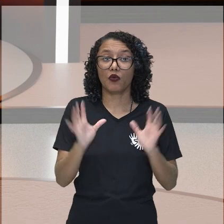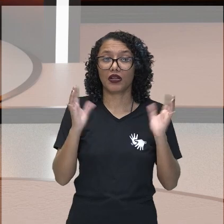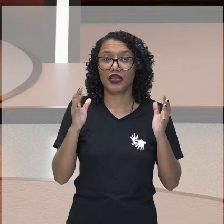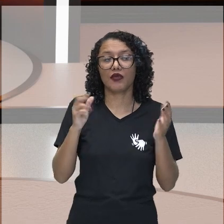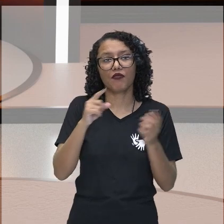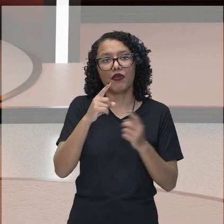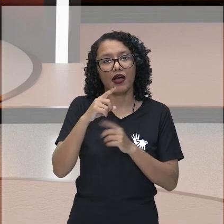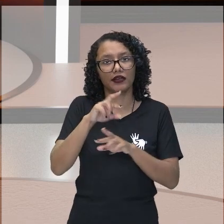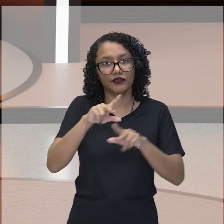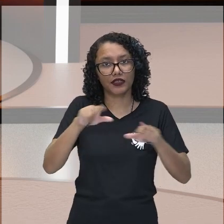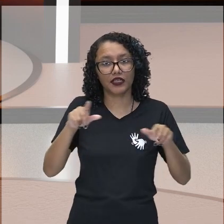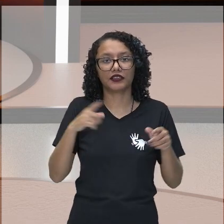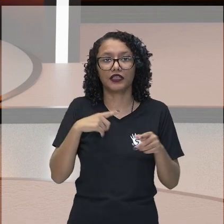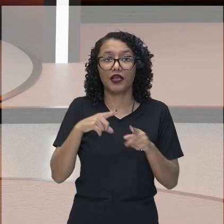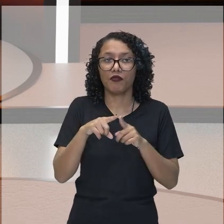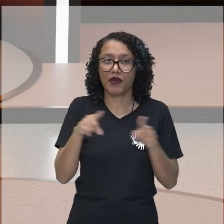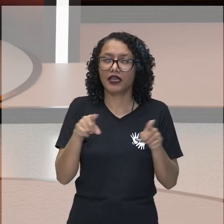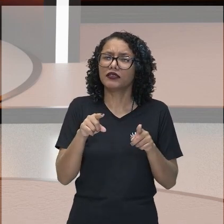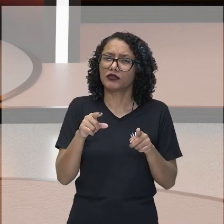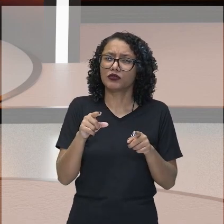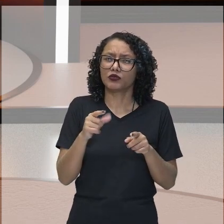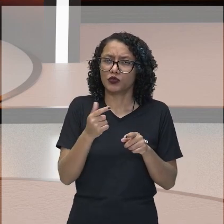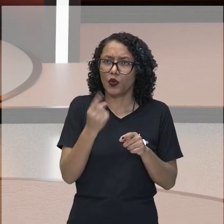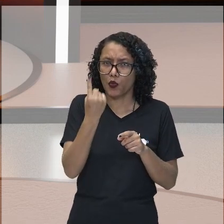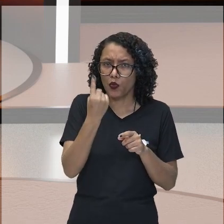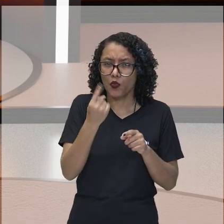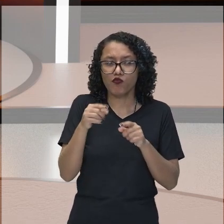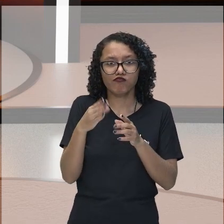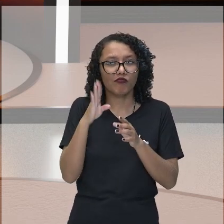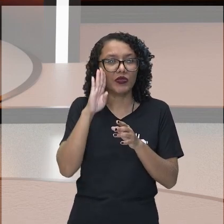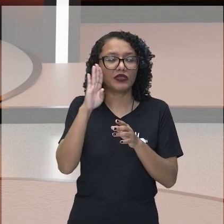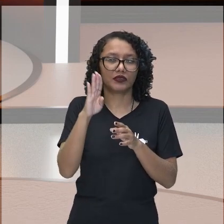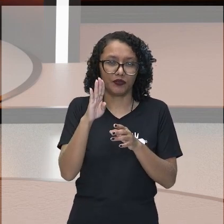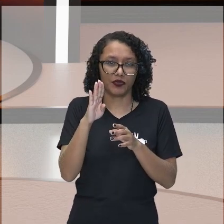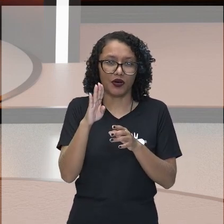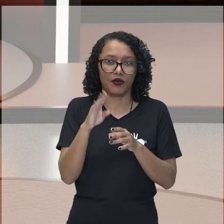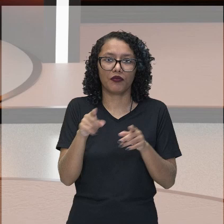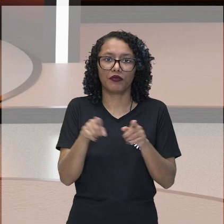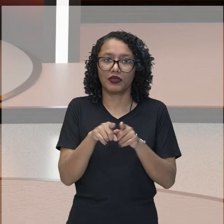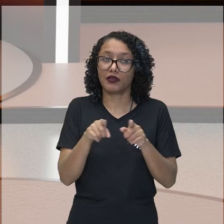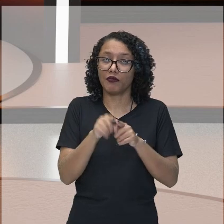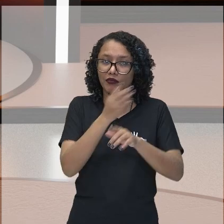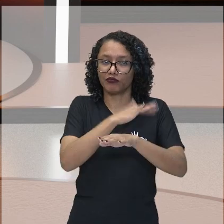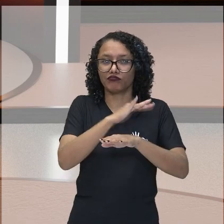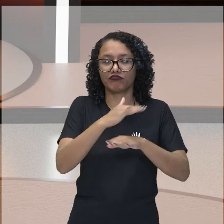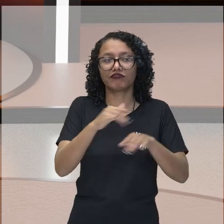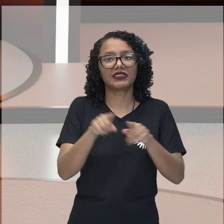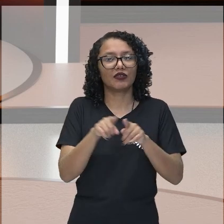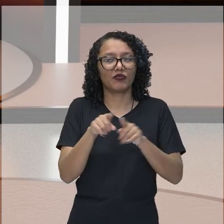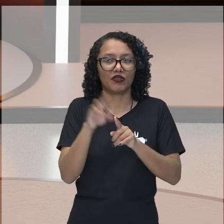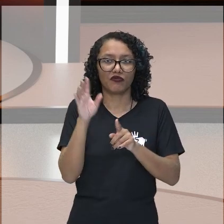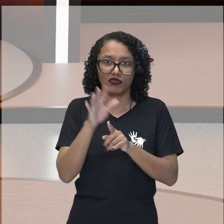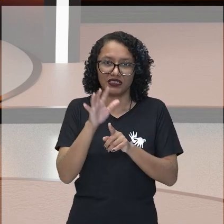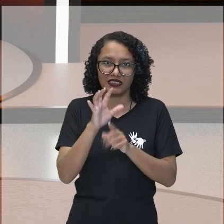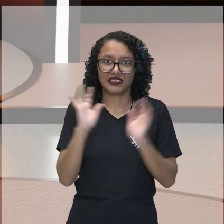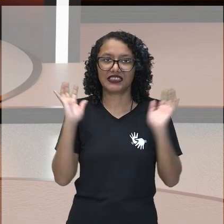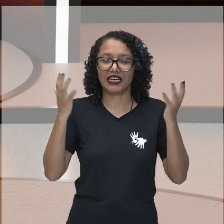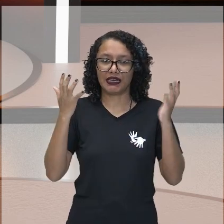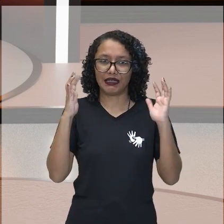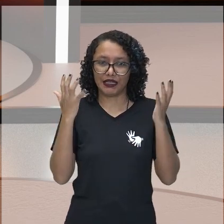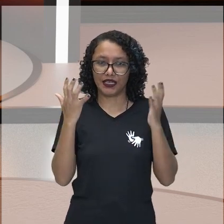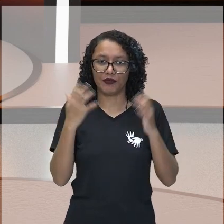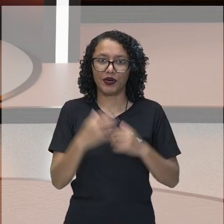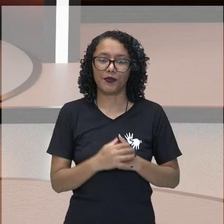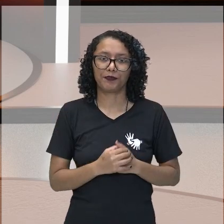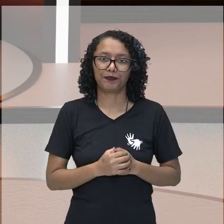vai prevalecer. E também a presença de montanhas acaba influenciando também no clima do Japão. Agora, a